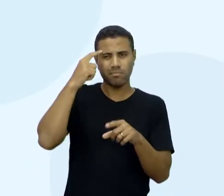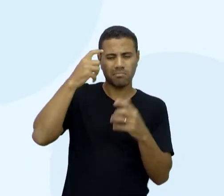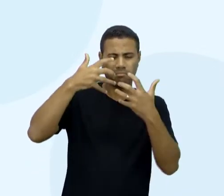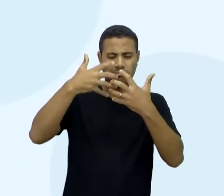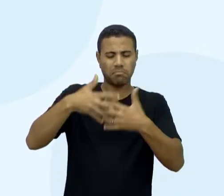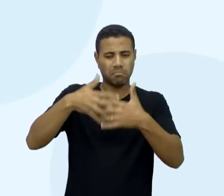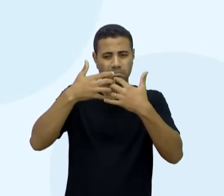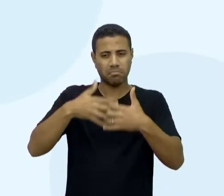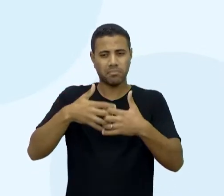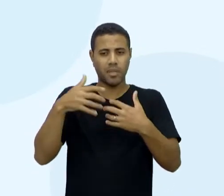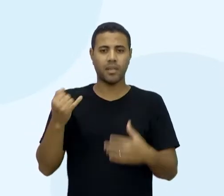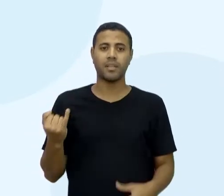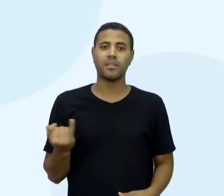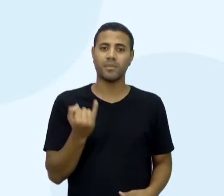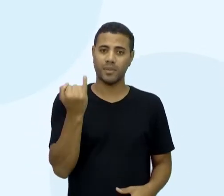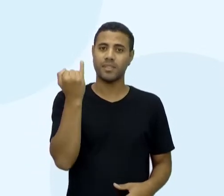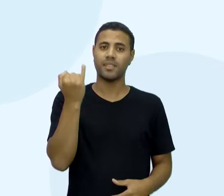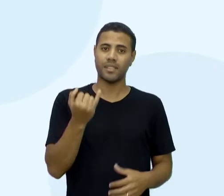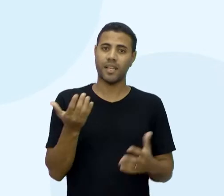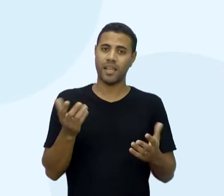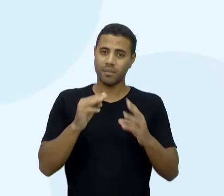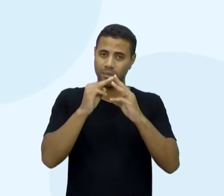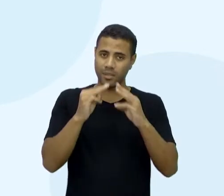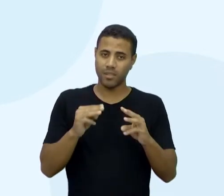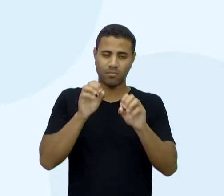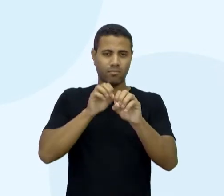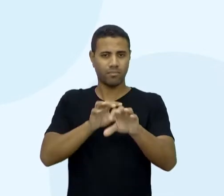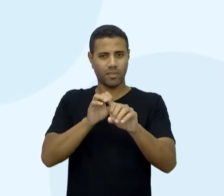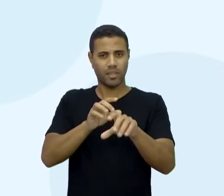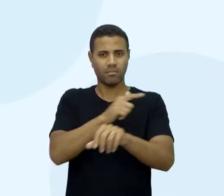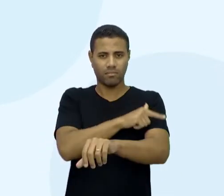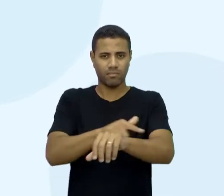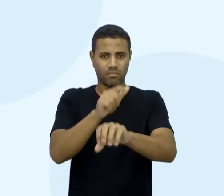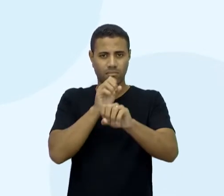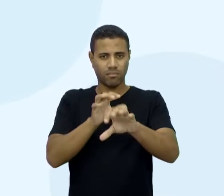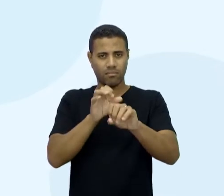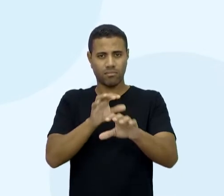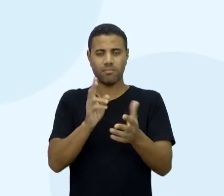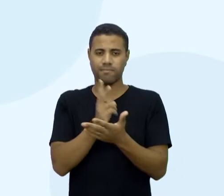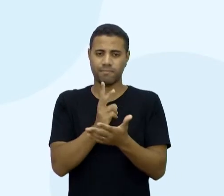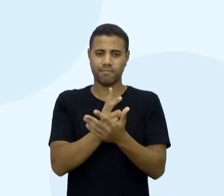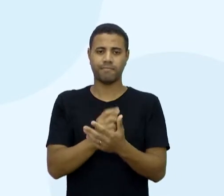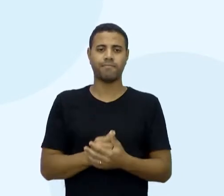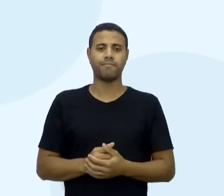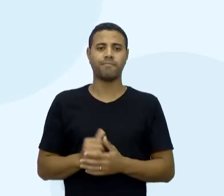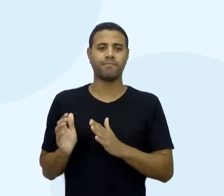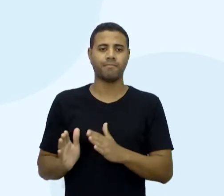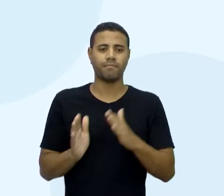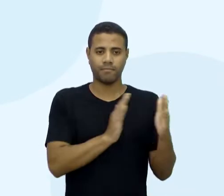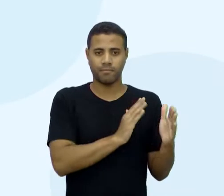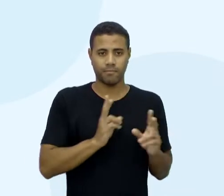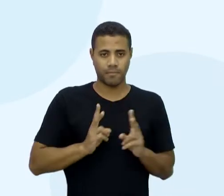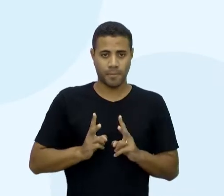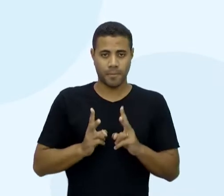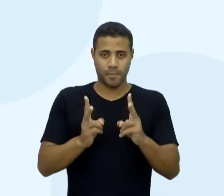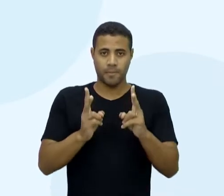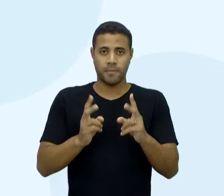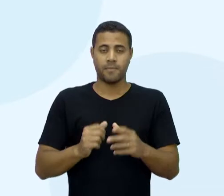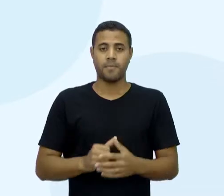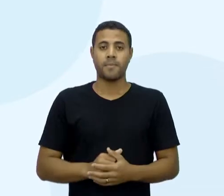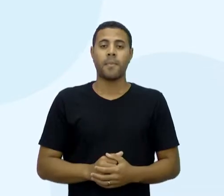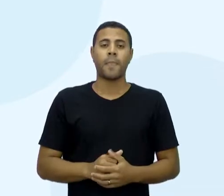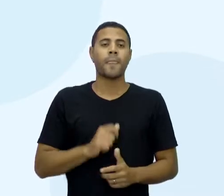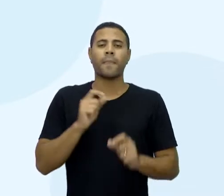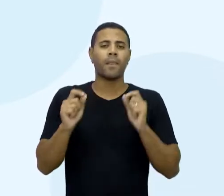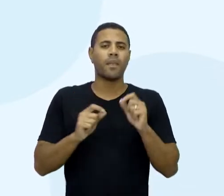reflexivas. Então, o museu hoje, ele serve para educar. Bem, vamos avançar mais um pouquinho.